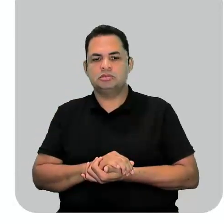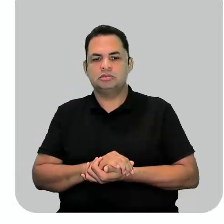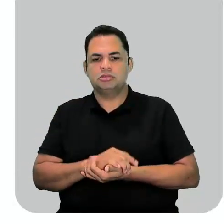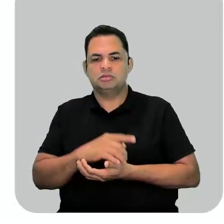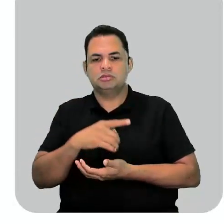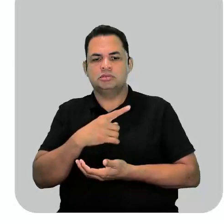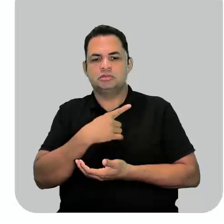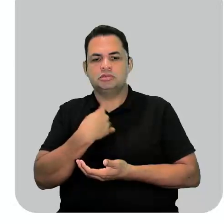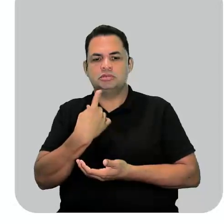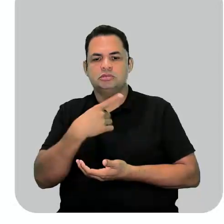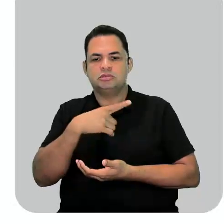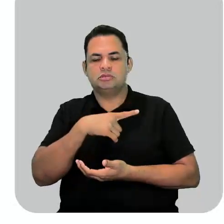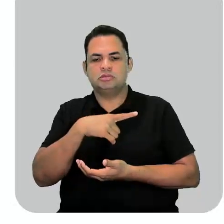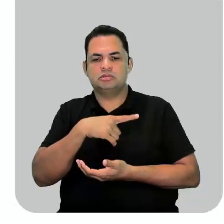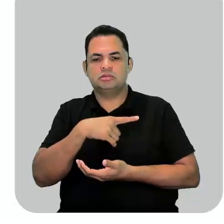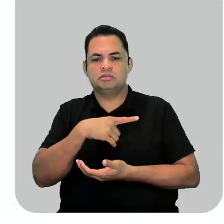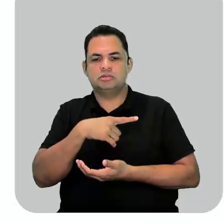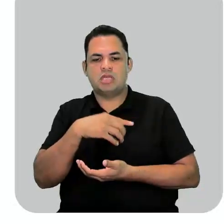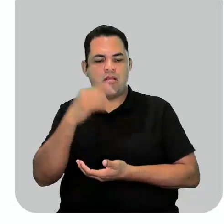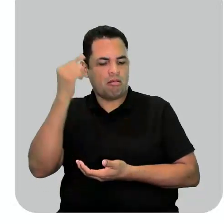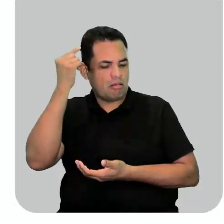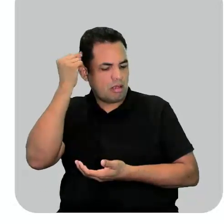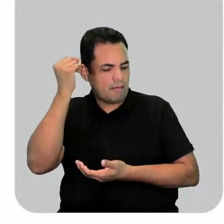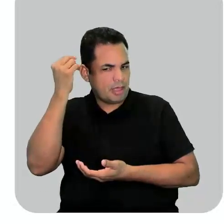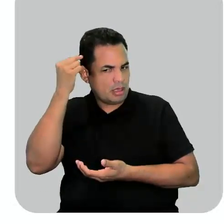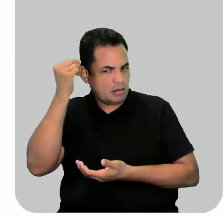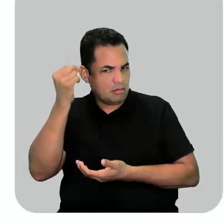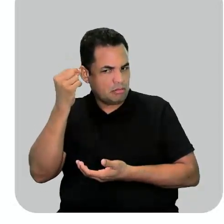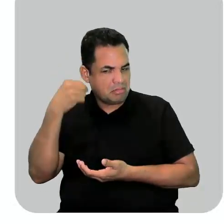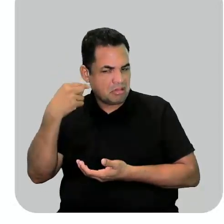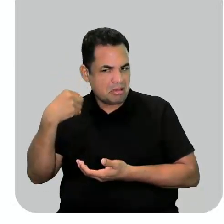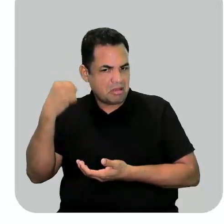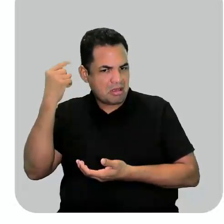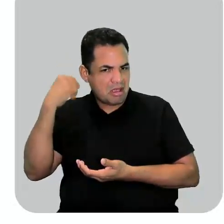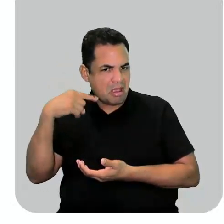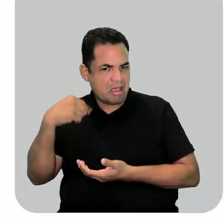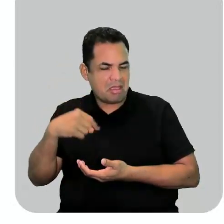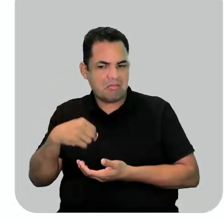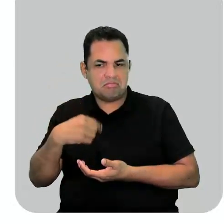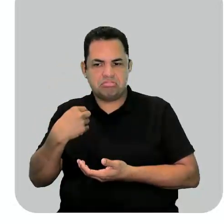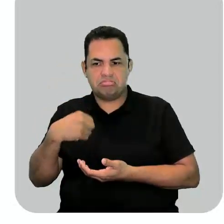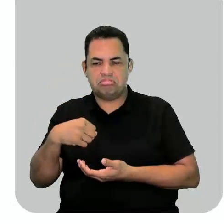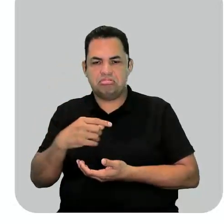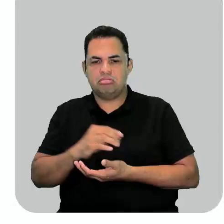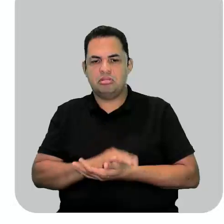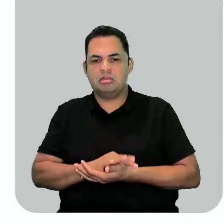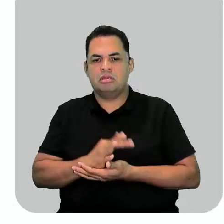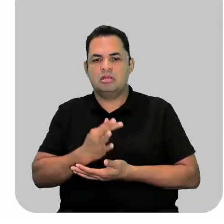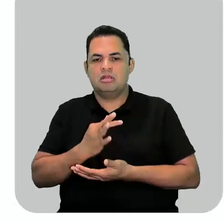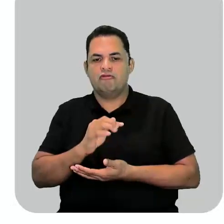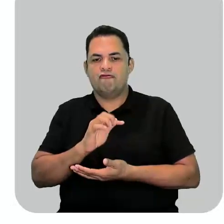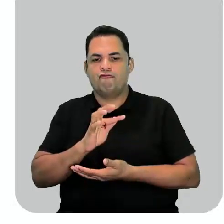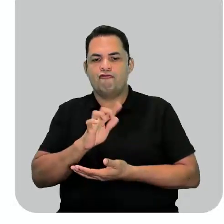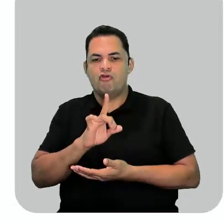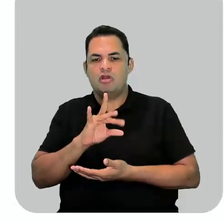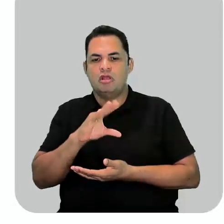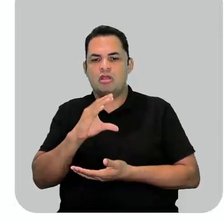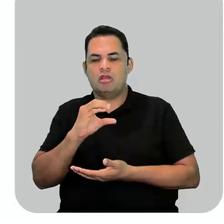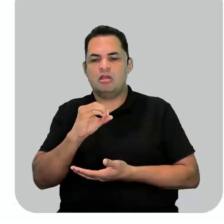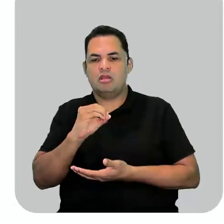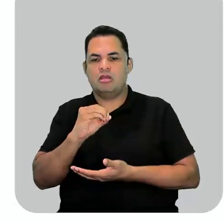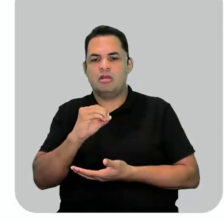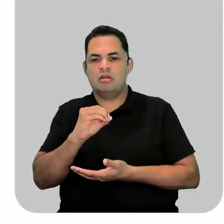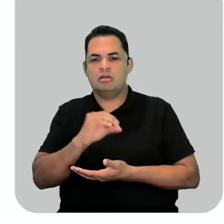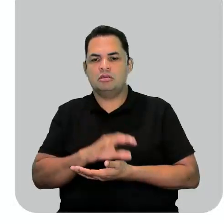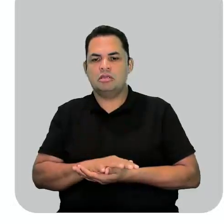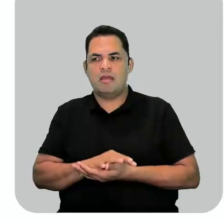nós temos a queda de cabelo, porque, folículo estimulante, pessoal, o folículo tem a ver com o crescimento